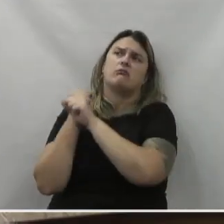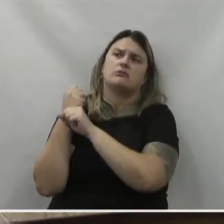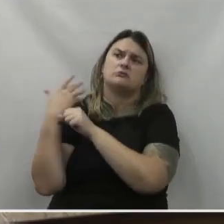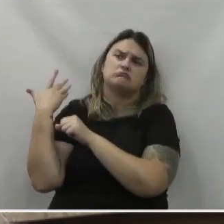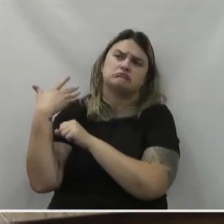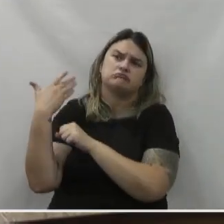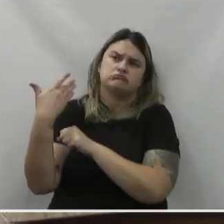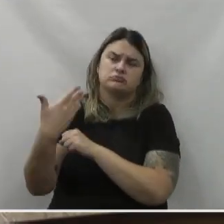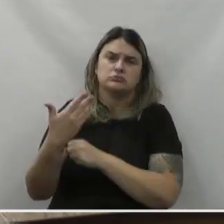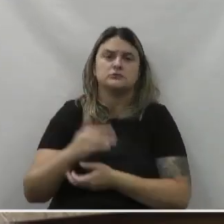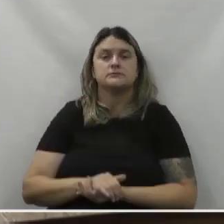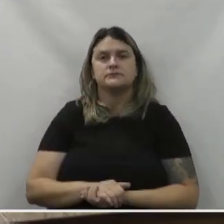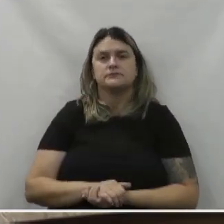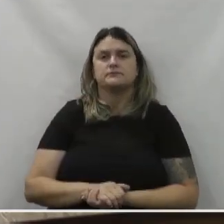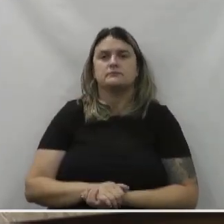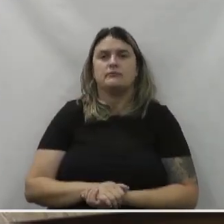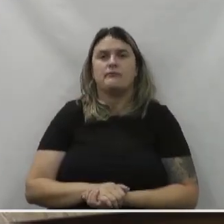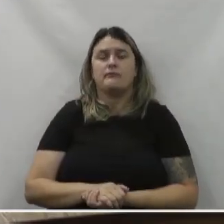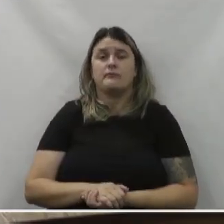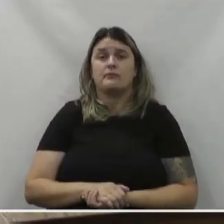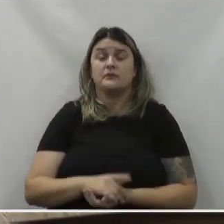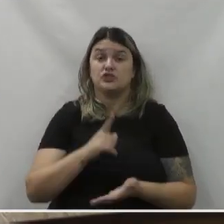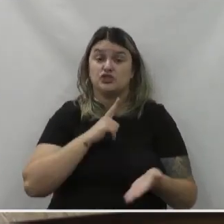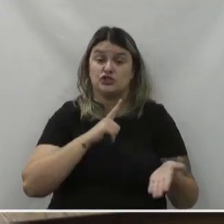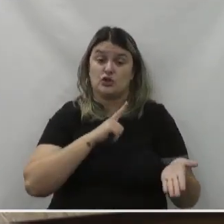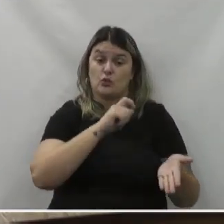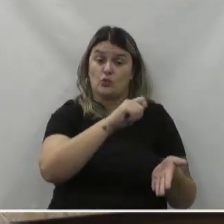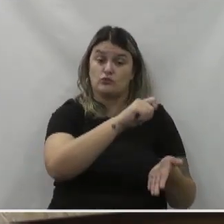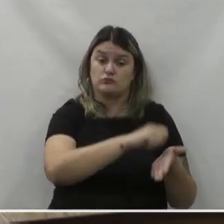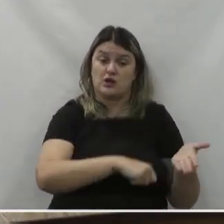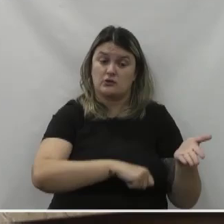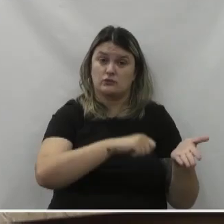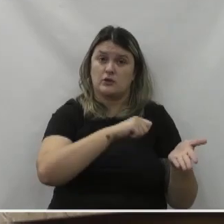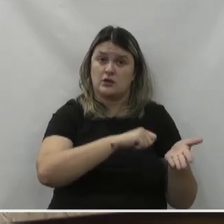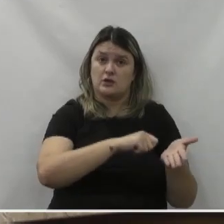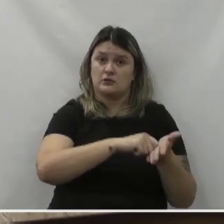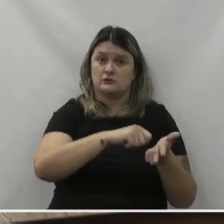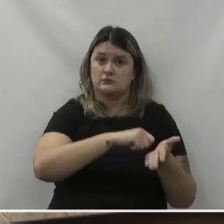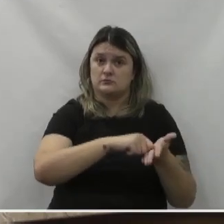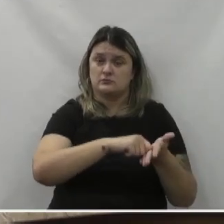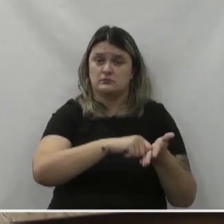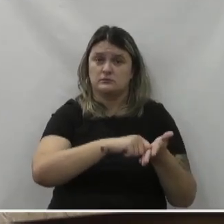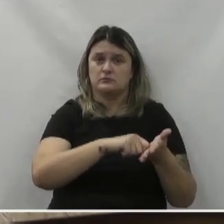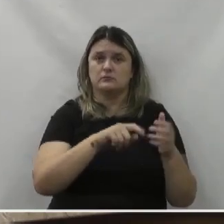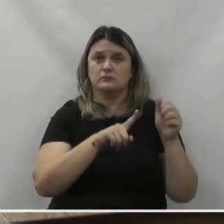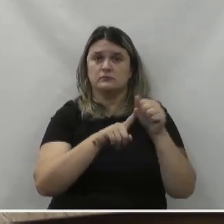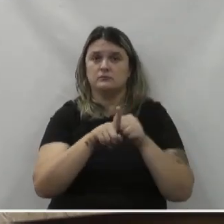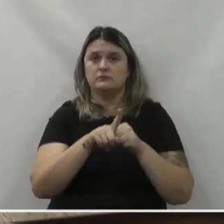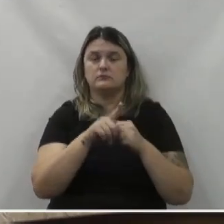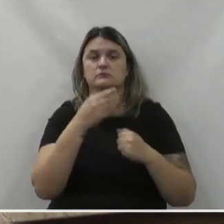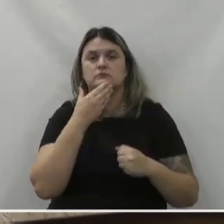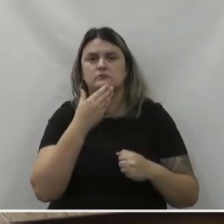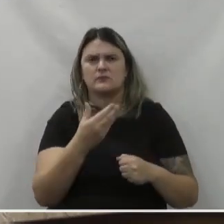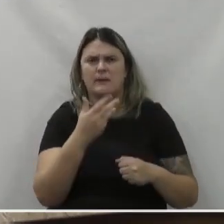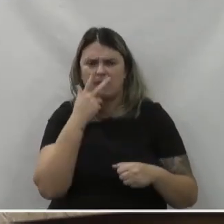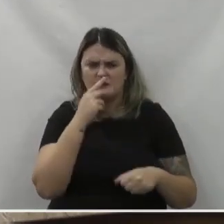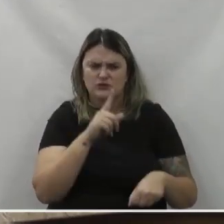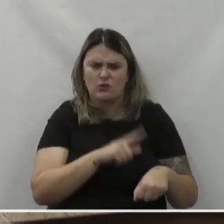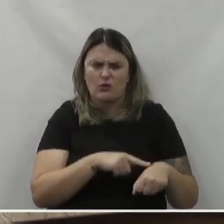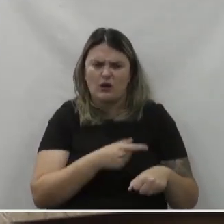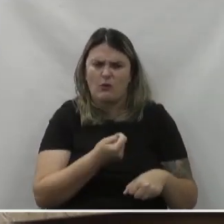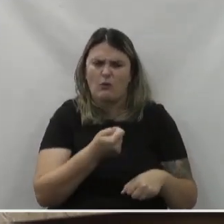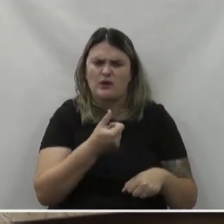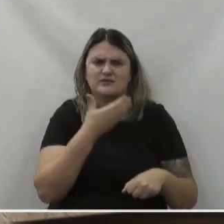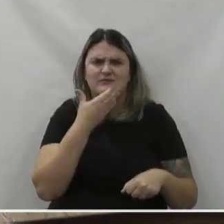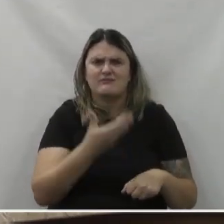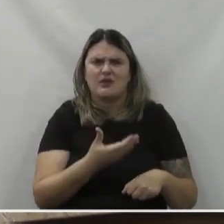Né? E nós tivemos um contrato que foi assinado, né, no mês de dezembro, em uma determinada data do mês de